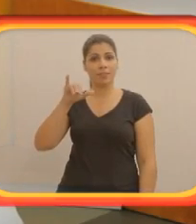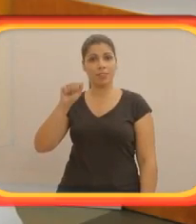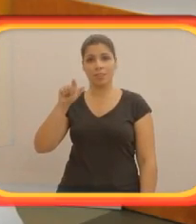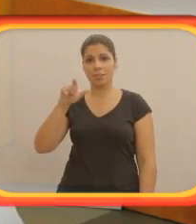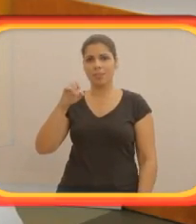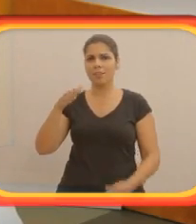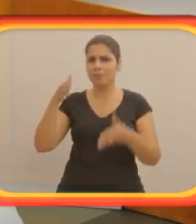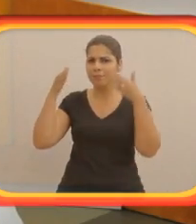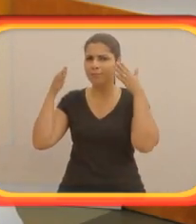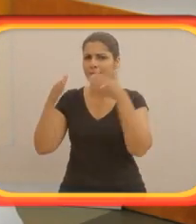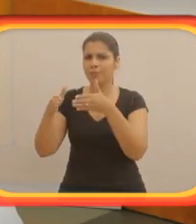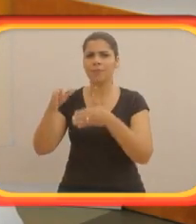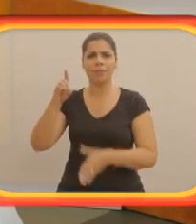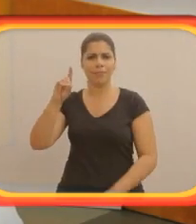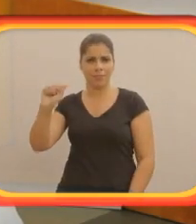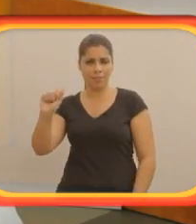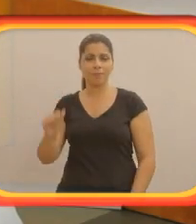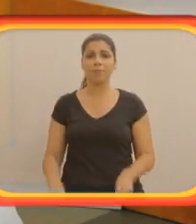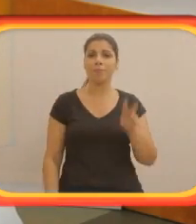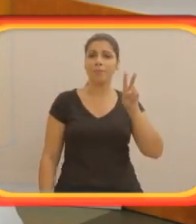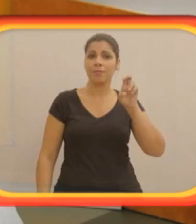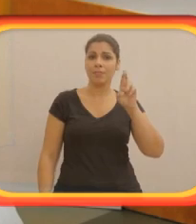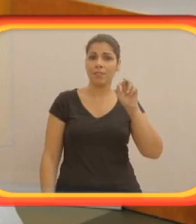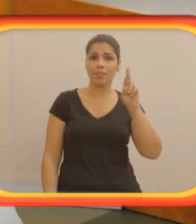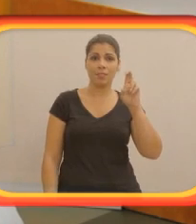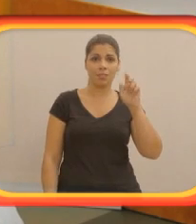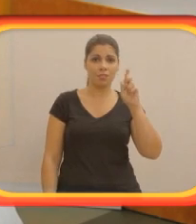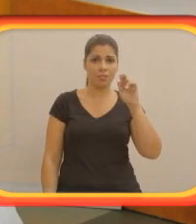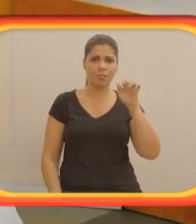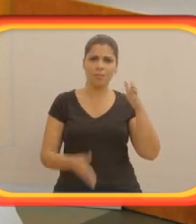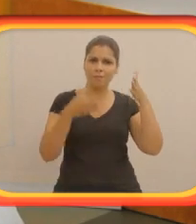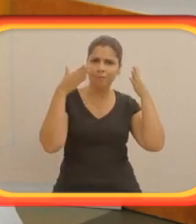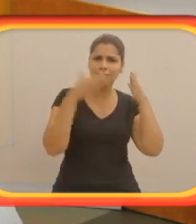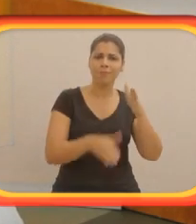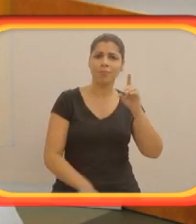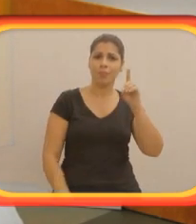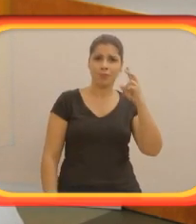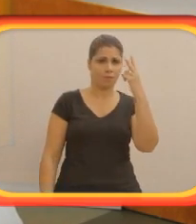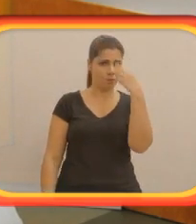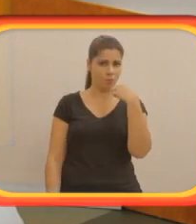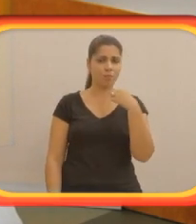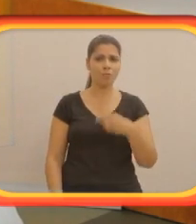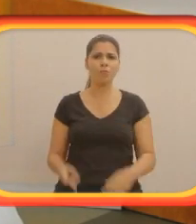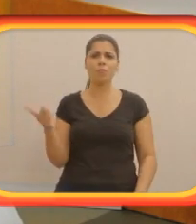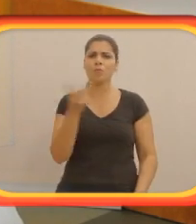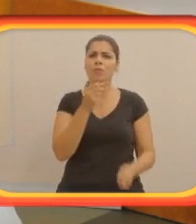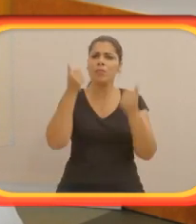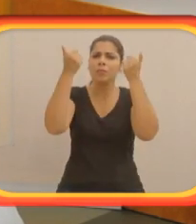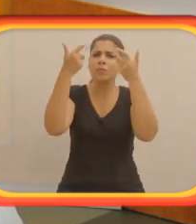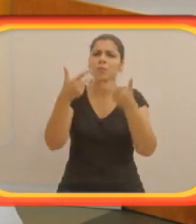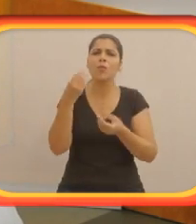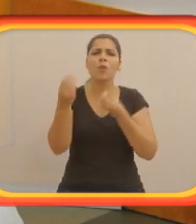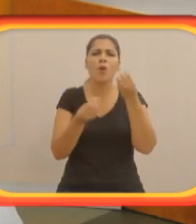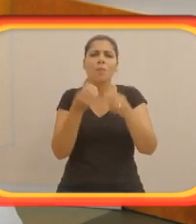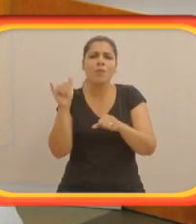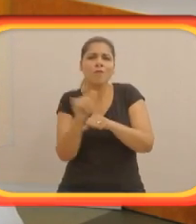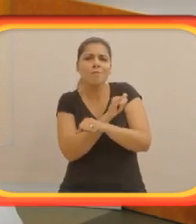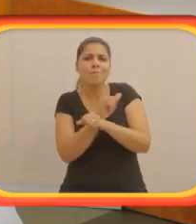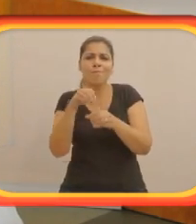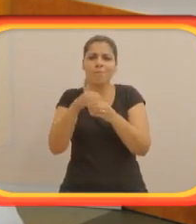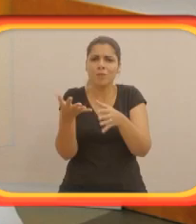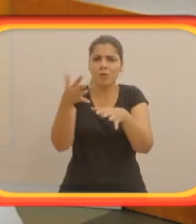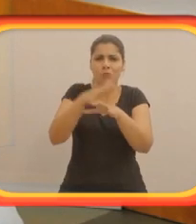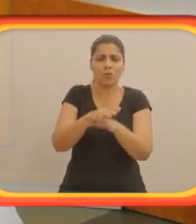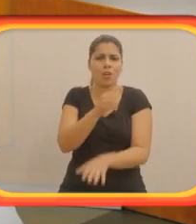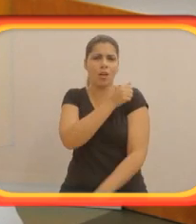Maria Alice é especializada em deficiência auditiva e Vera Regina em deficiência visual. As duas explicam a melhor